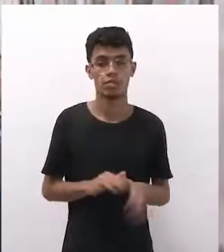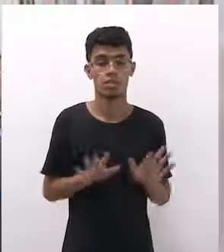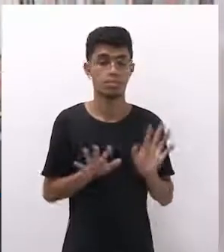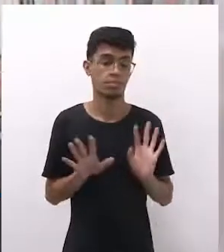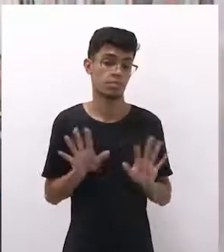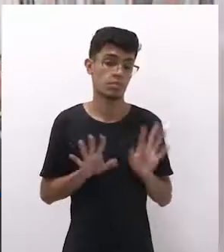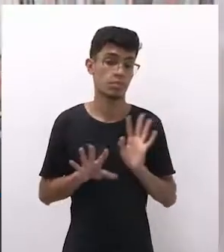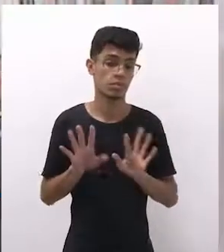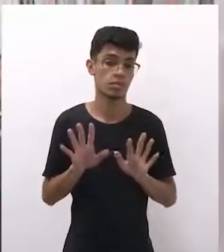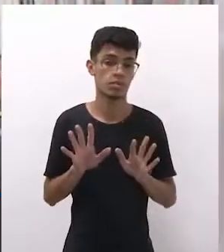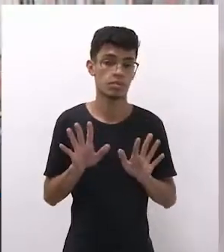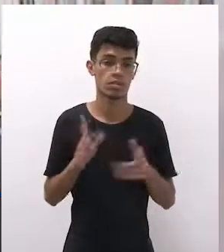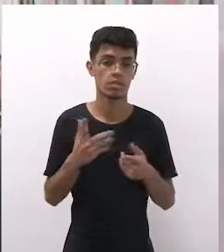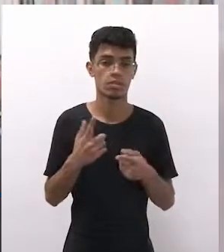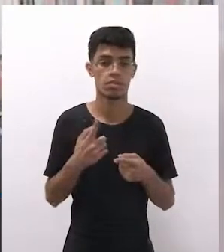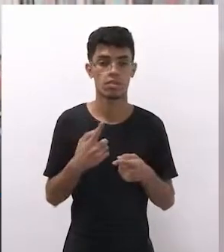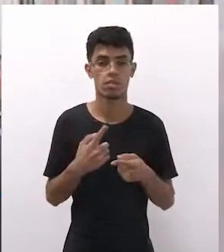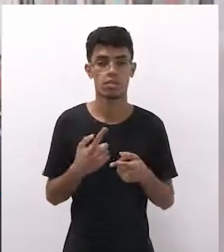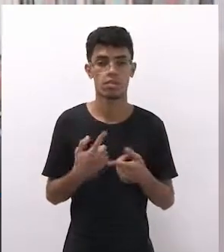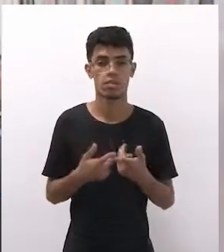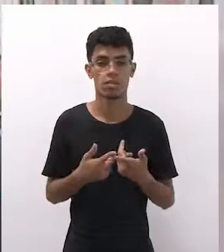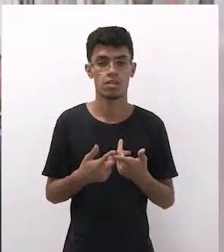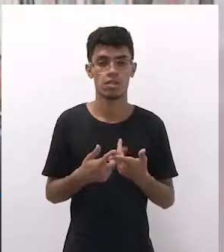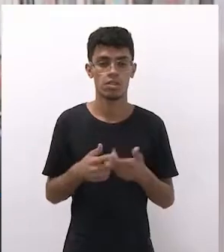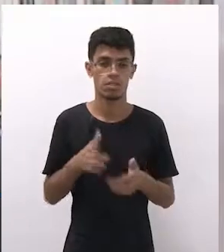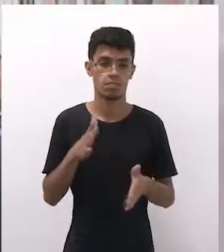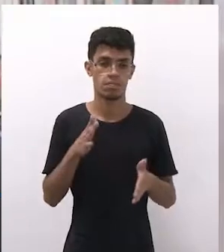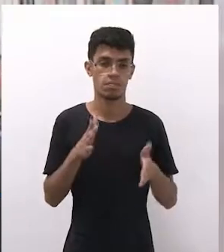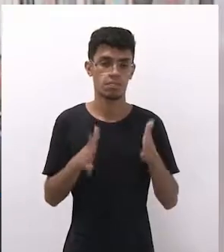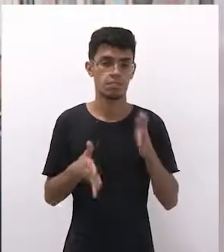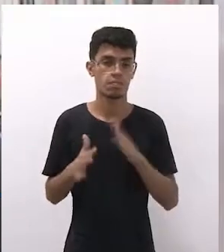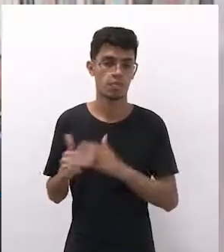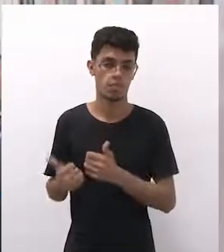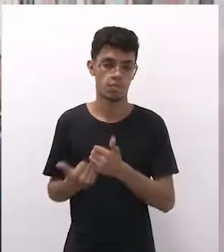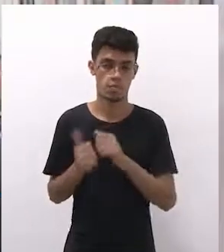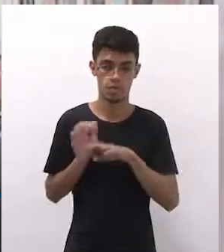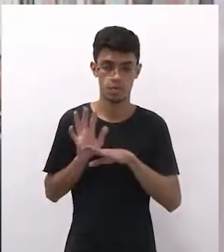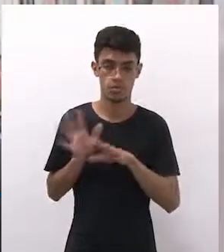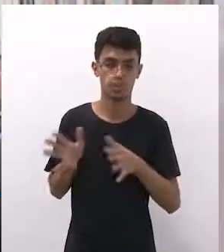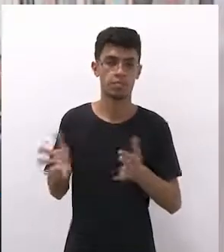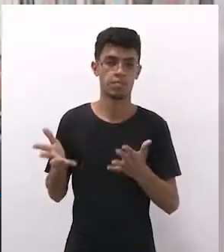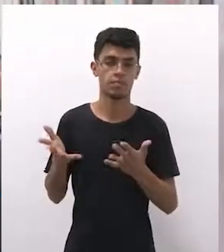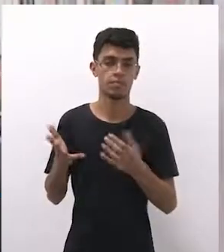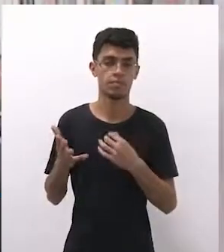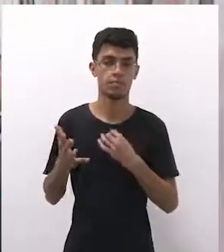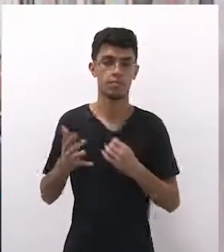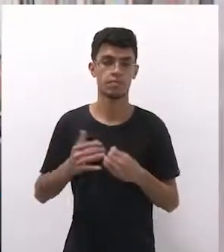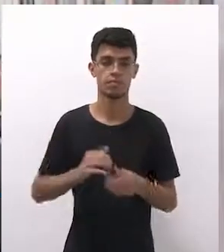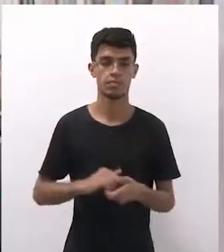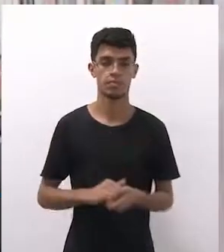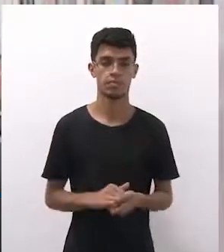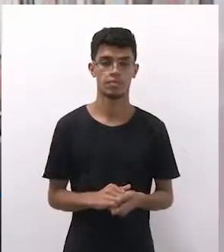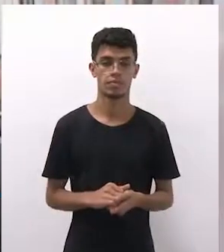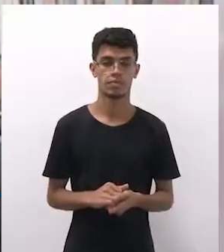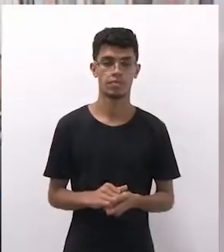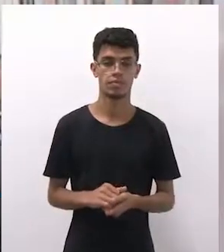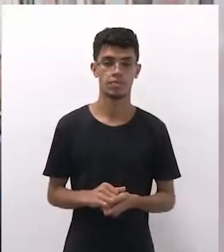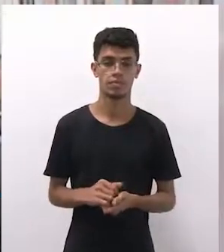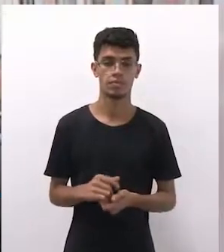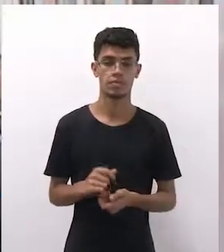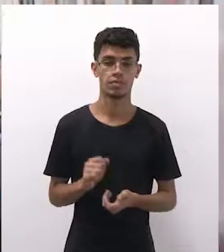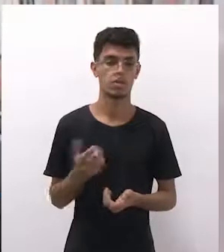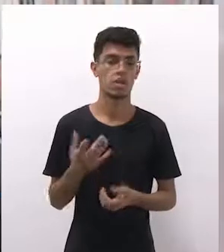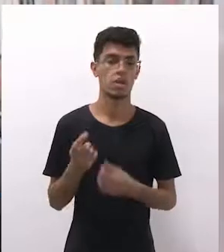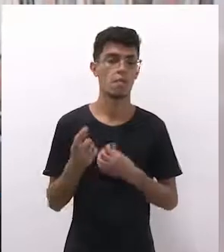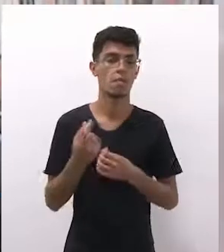vou até, em alguma medida, também apoiá-lo, né? Quando eu troco, né, o valor, né, eu pago, eu